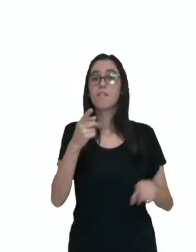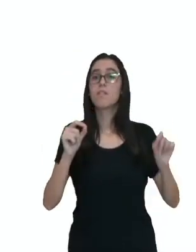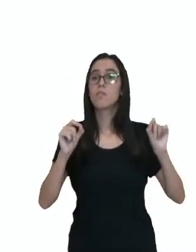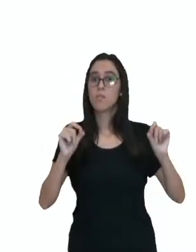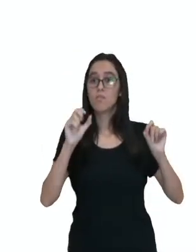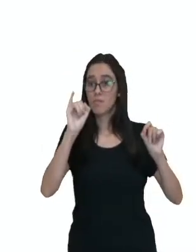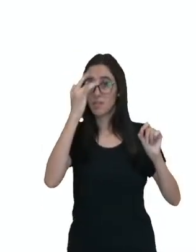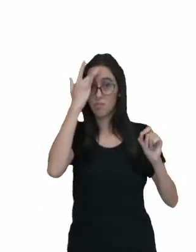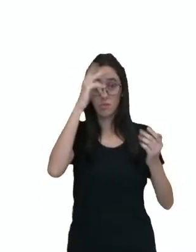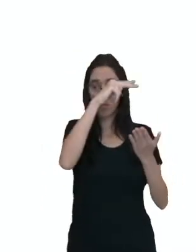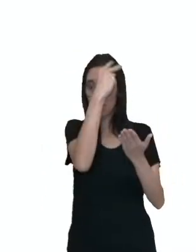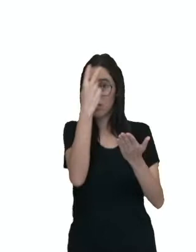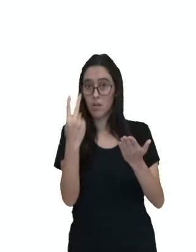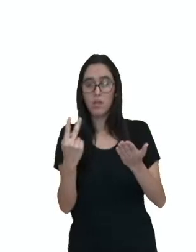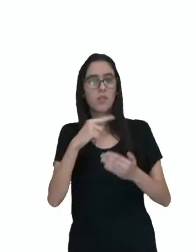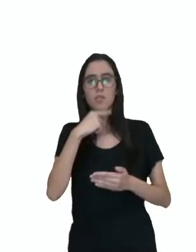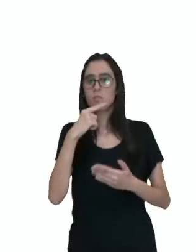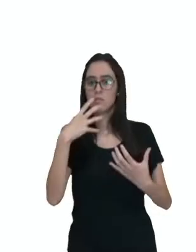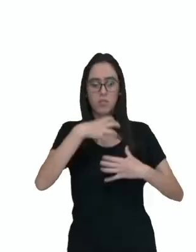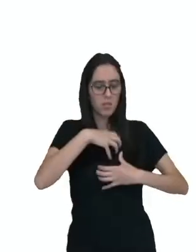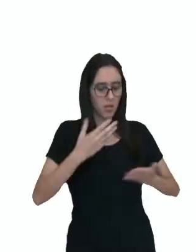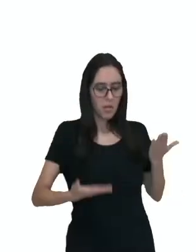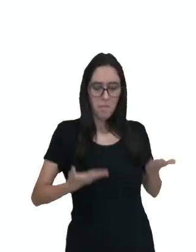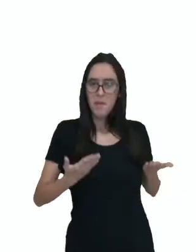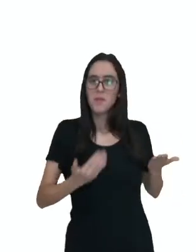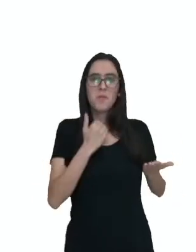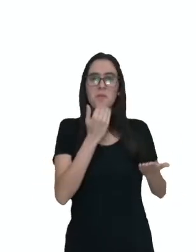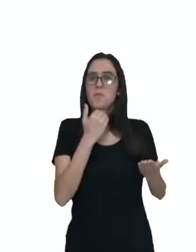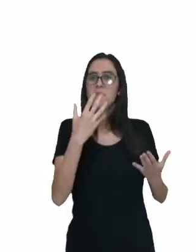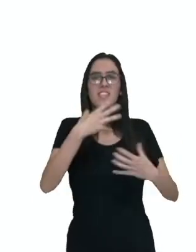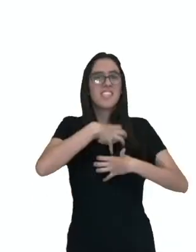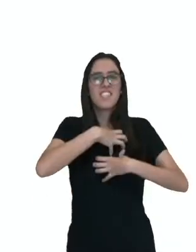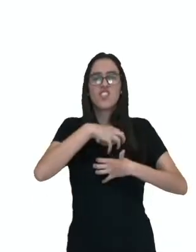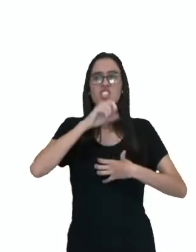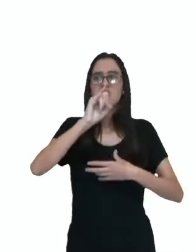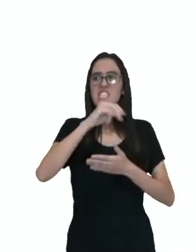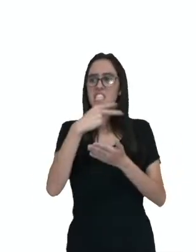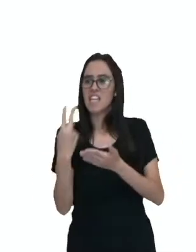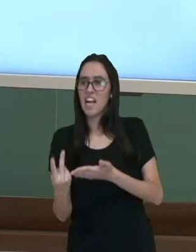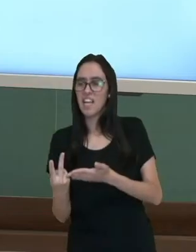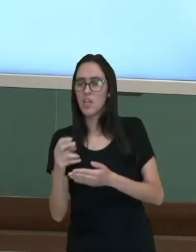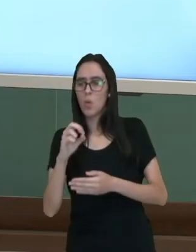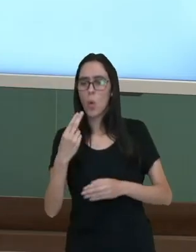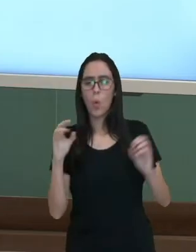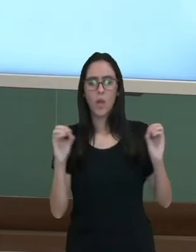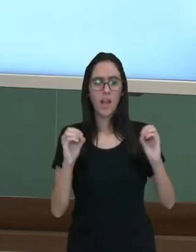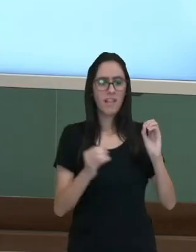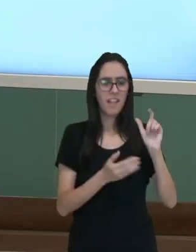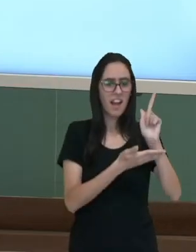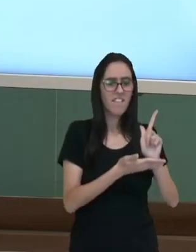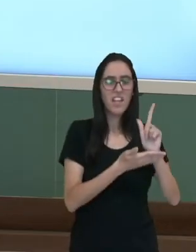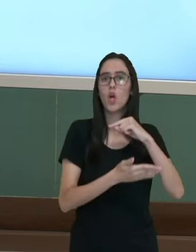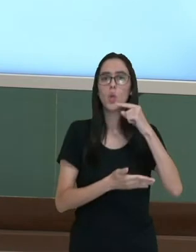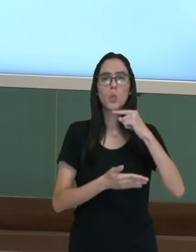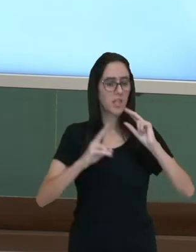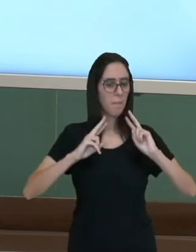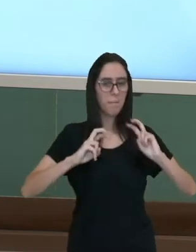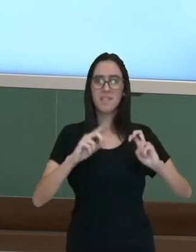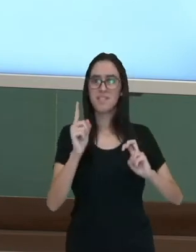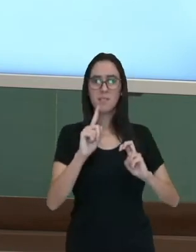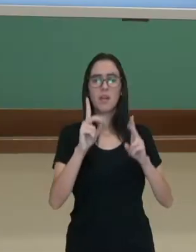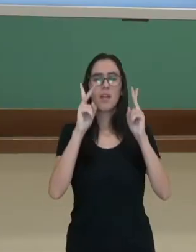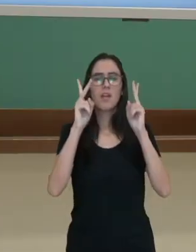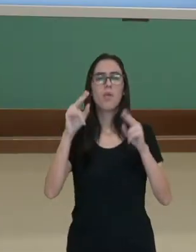peso, não diferenciando se está caindo ou sem gravidade. É o que os caras fazem com os